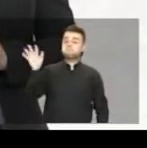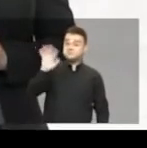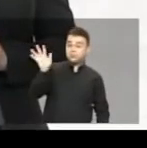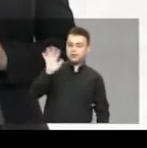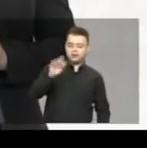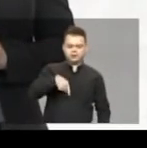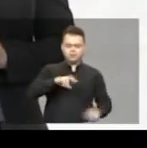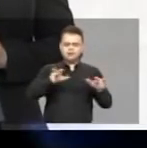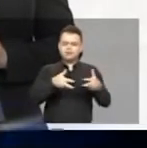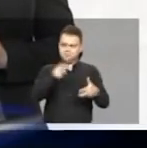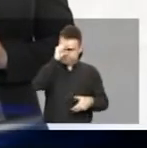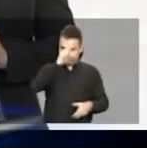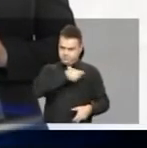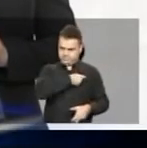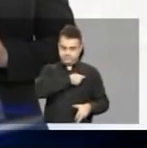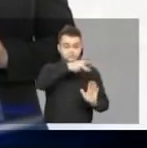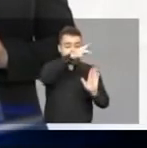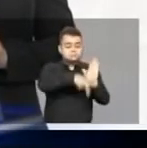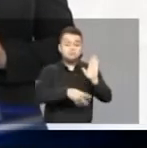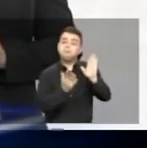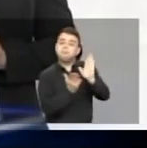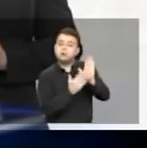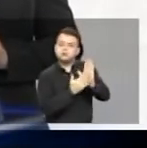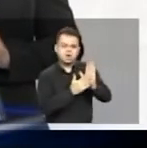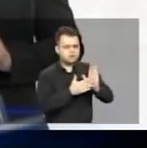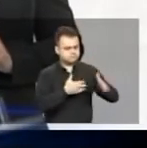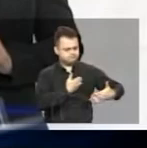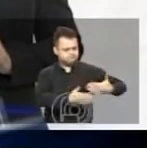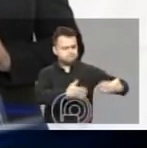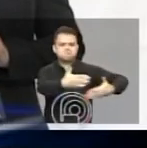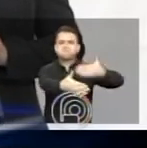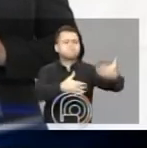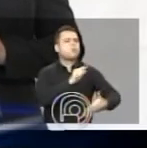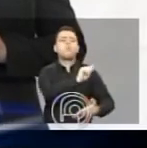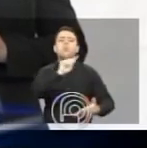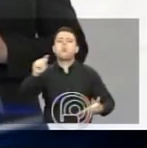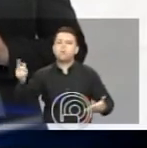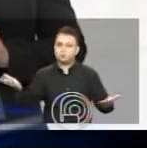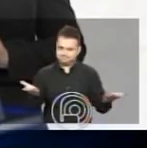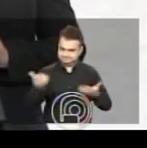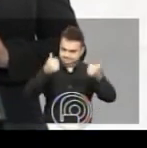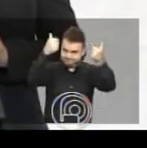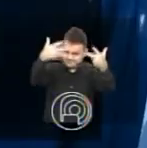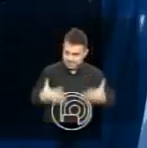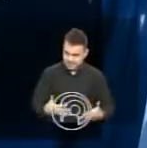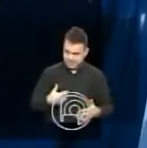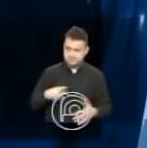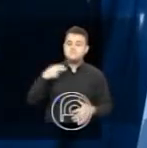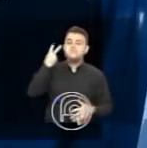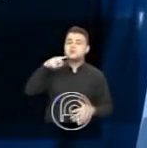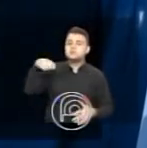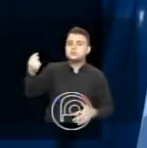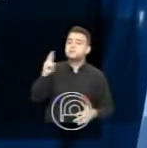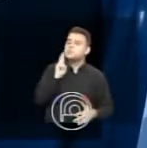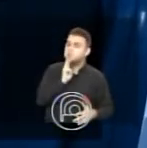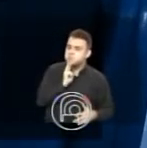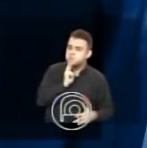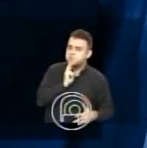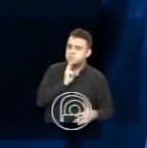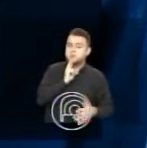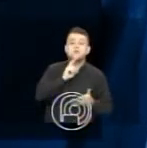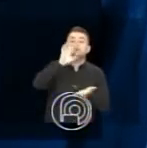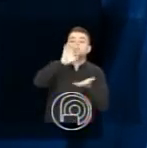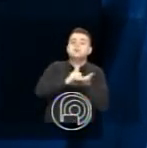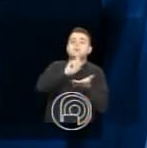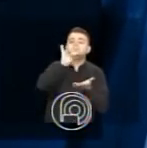Olá, vamos falar agora sobre as propostas que estão em tramitação aqui na Câmara de Rio Preto. O vereador Robson Risse